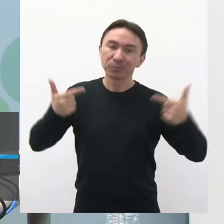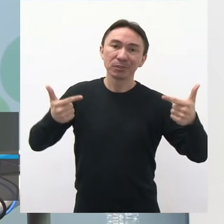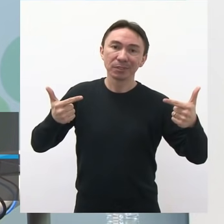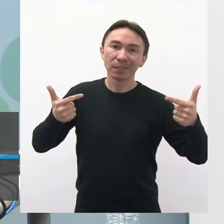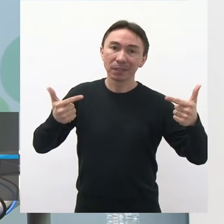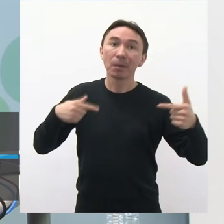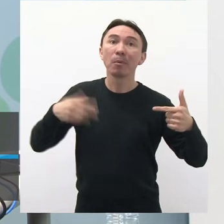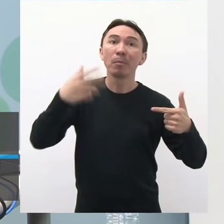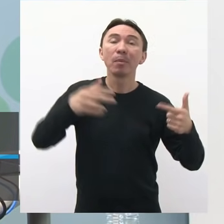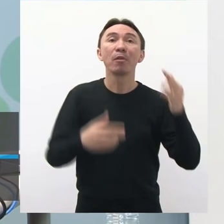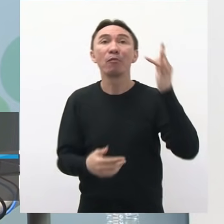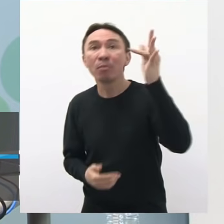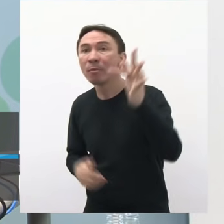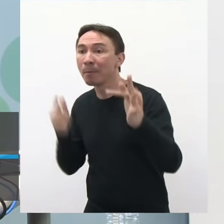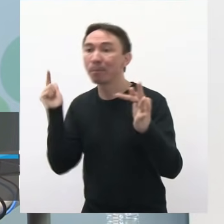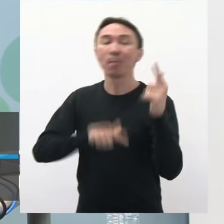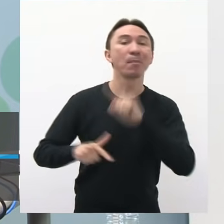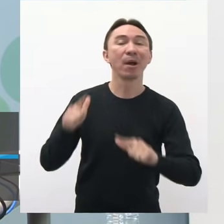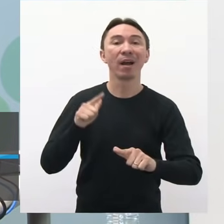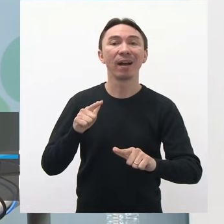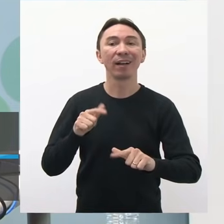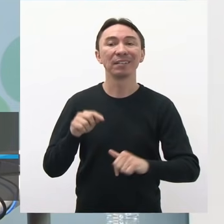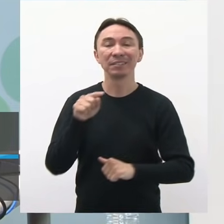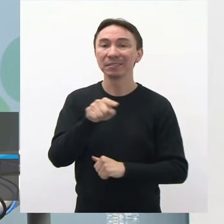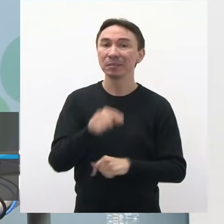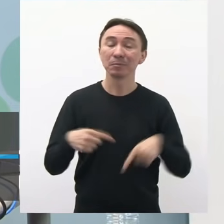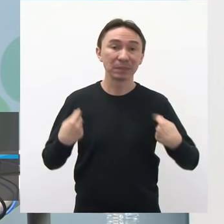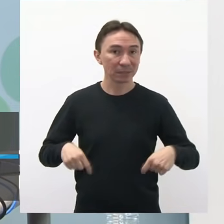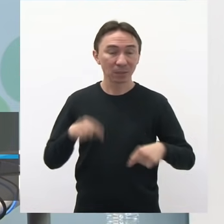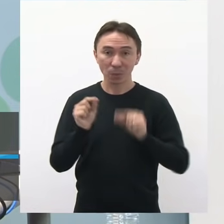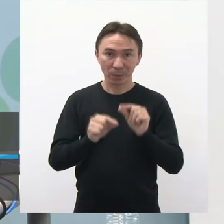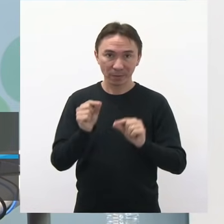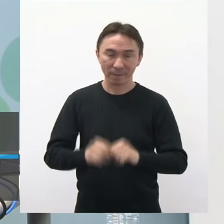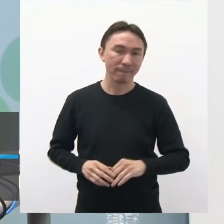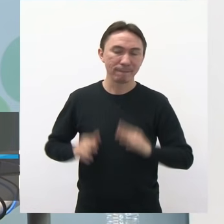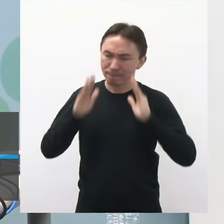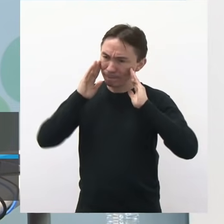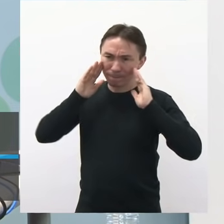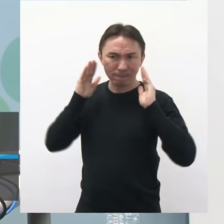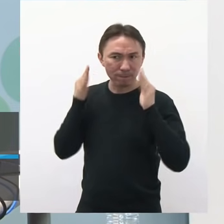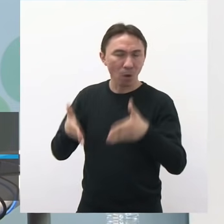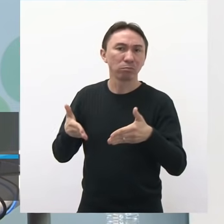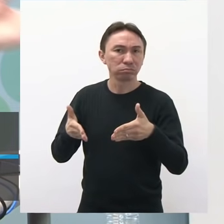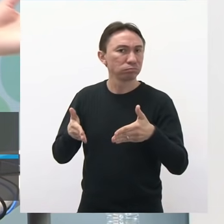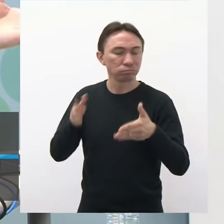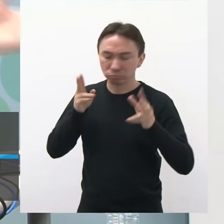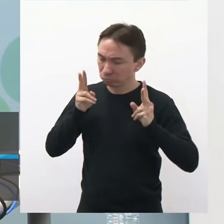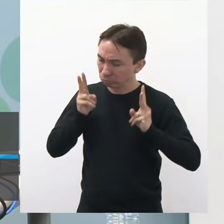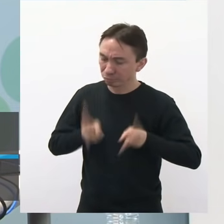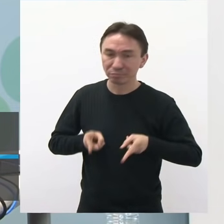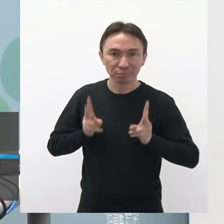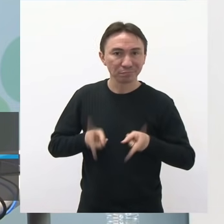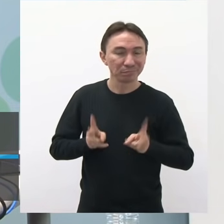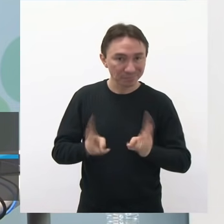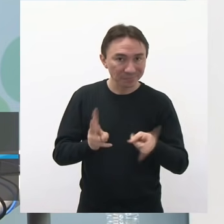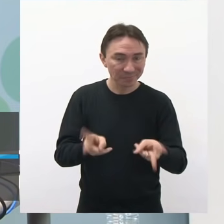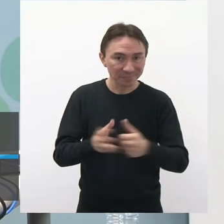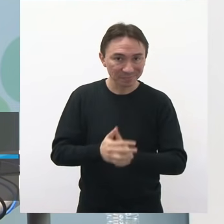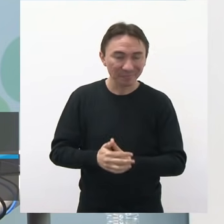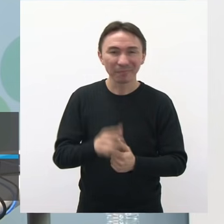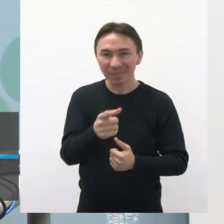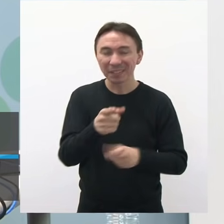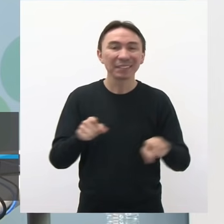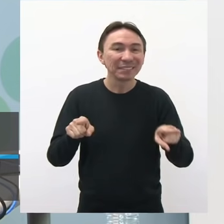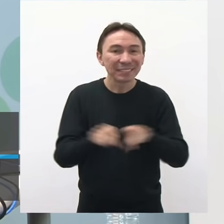professor Leonardo traz para a gente foco permanentemente, sempre manter o foco. Isso, né? Importante. E aí, nesse sentido ainda, olha o